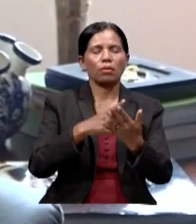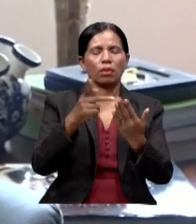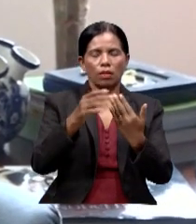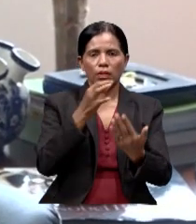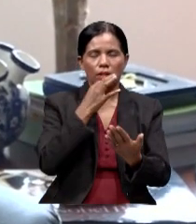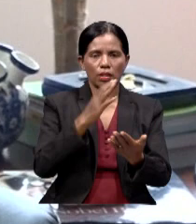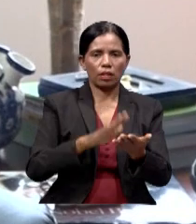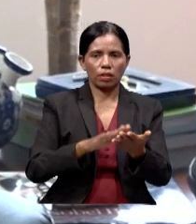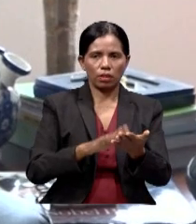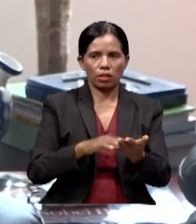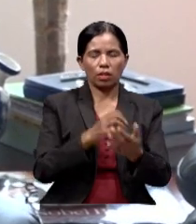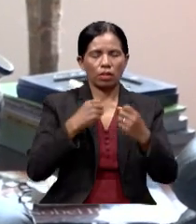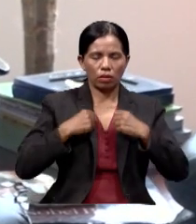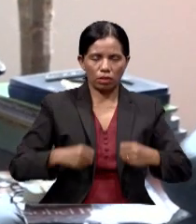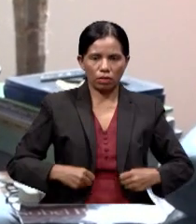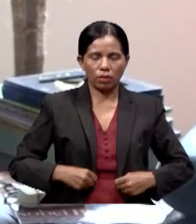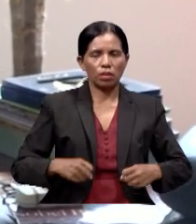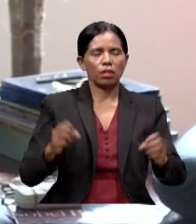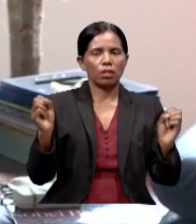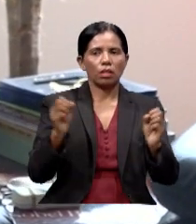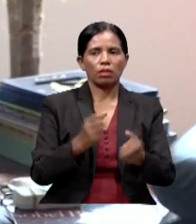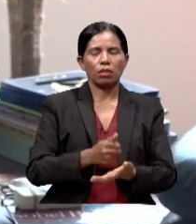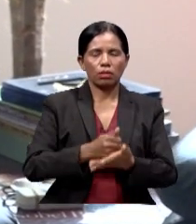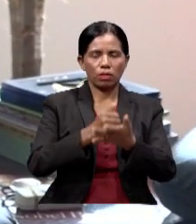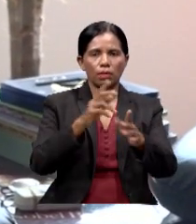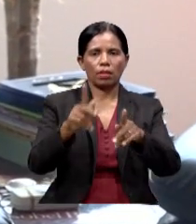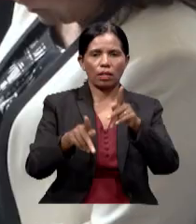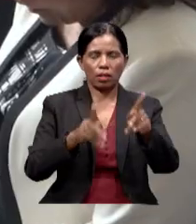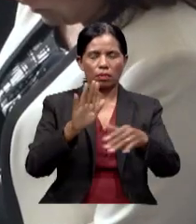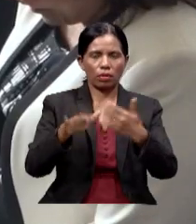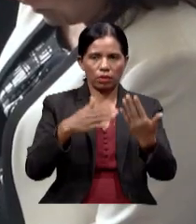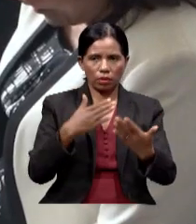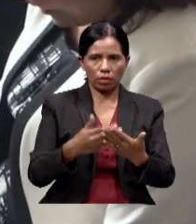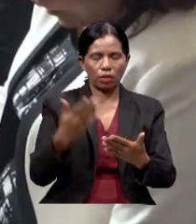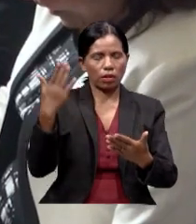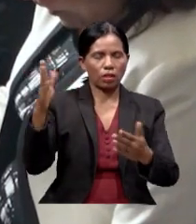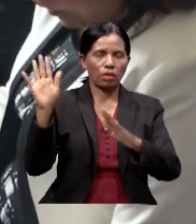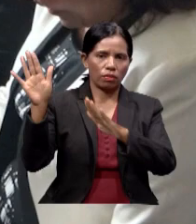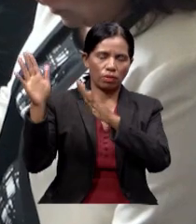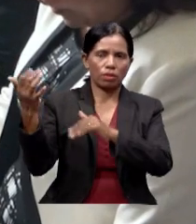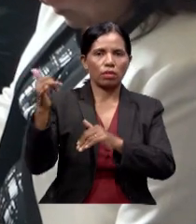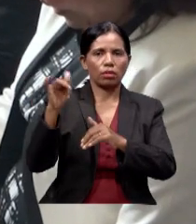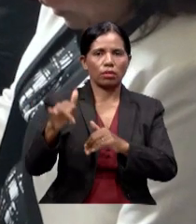escolar, pessoal saúde sira la suficiente hodi halo atendimento ba comunidade e a área rural sira